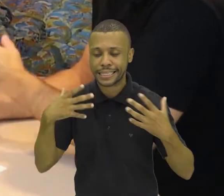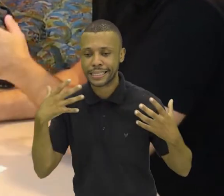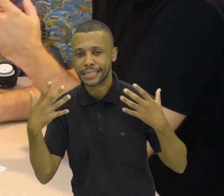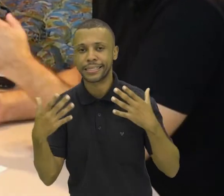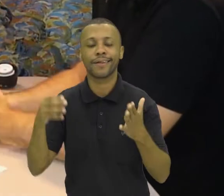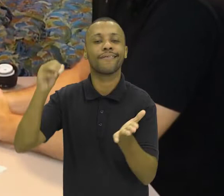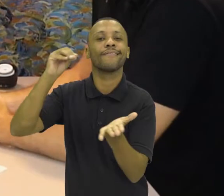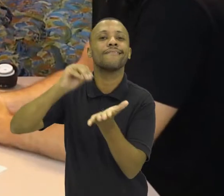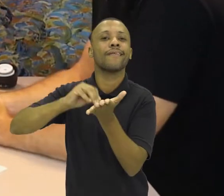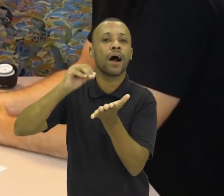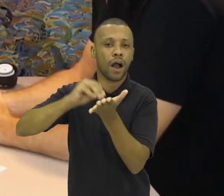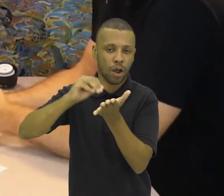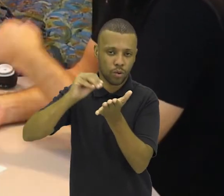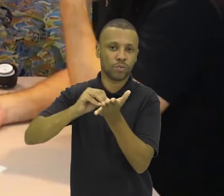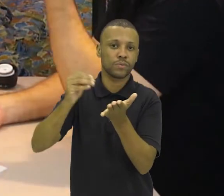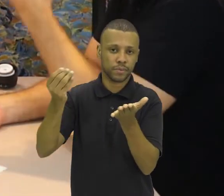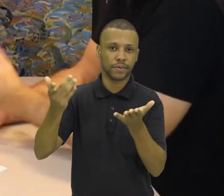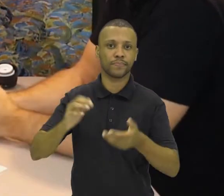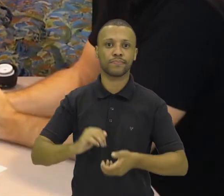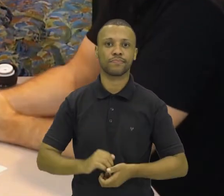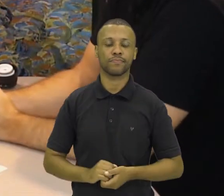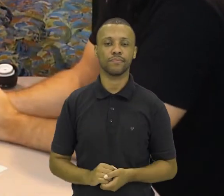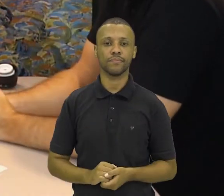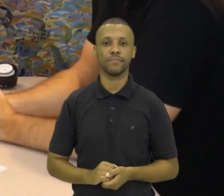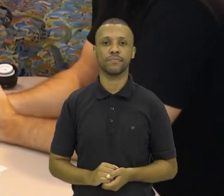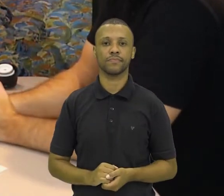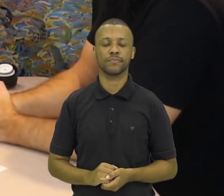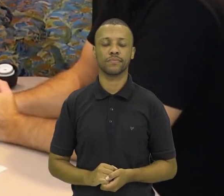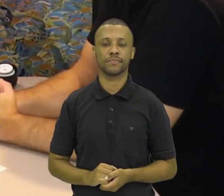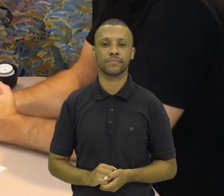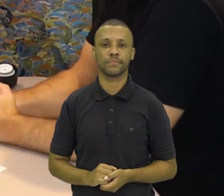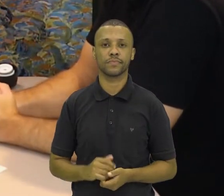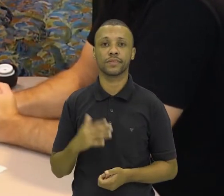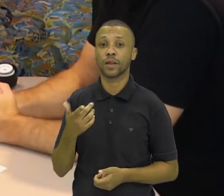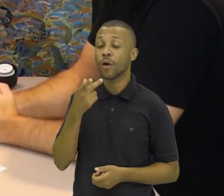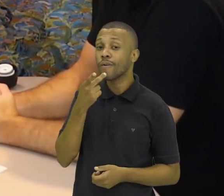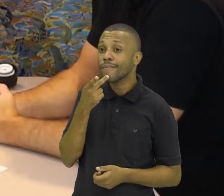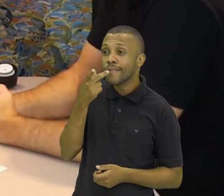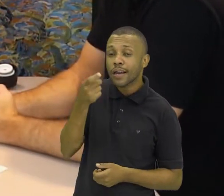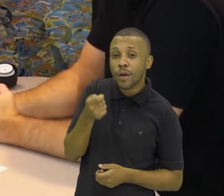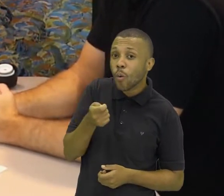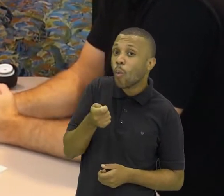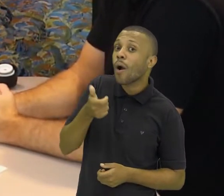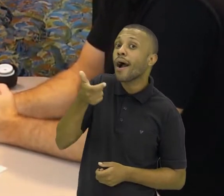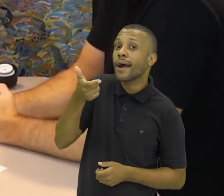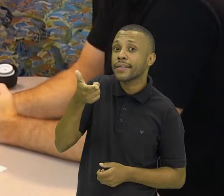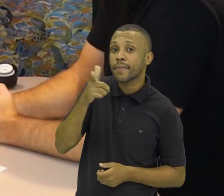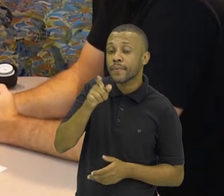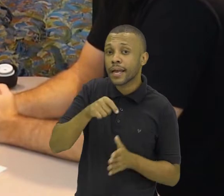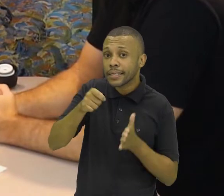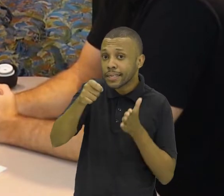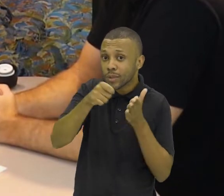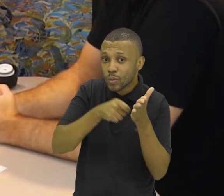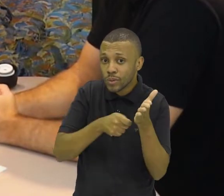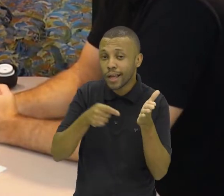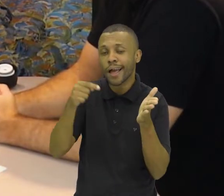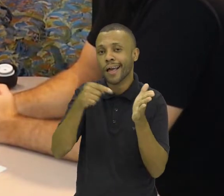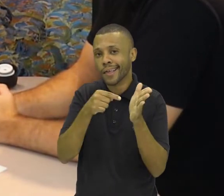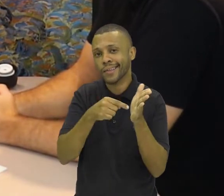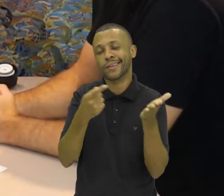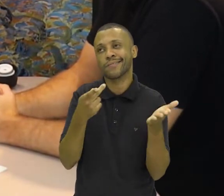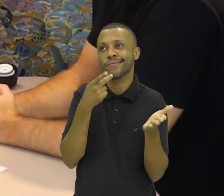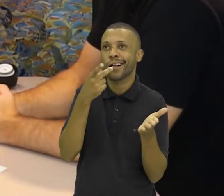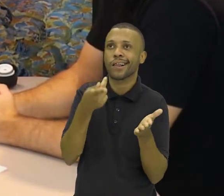Pô, vou botar uma escada. Minha assinatura. Minha assinatura é fazer... Eu quase falei, mas acho que eu posso falar. A minha assinatura